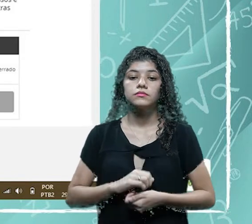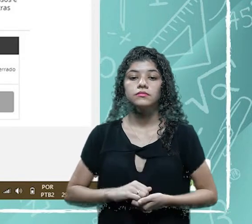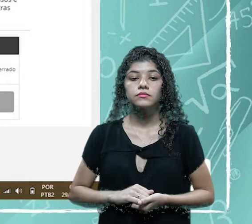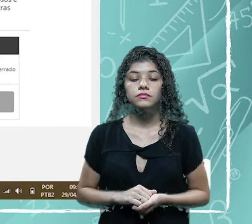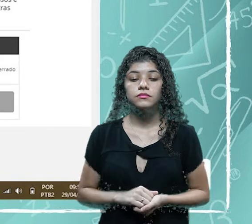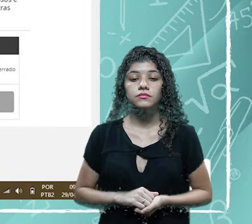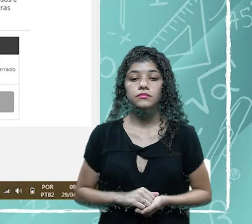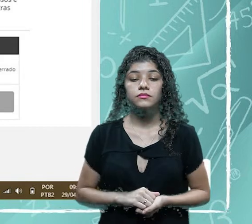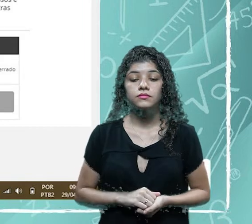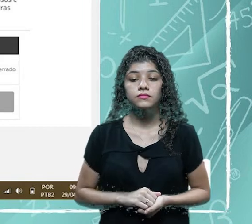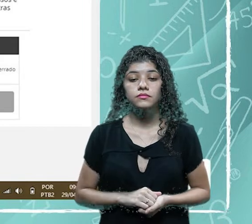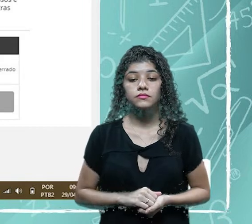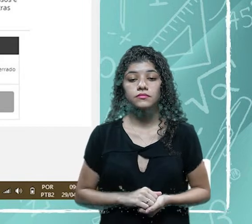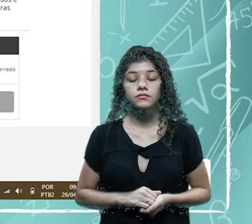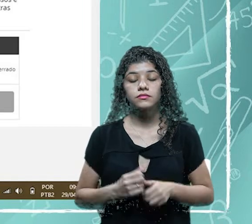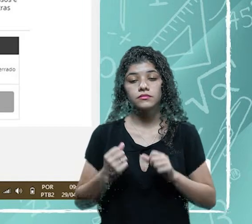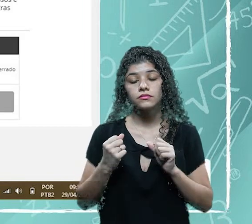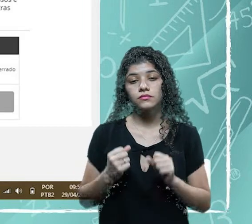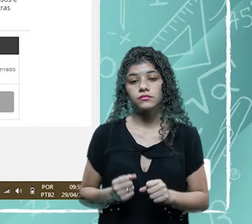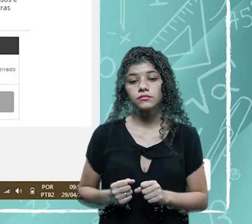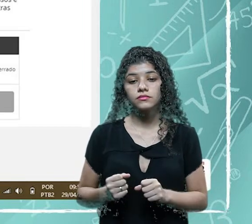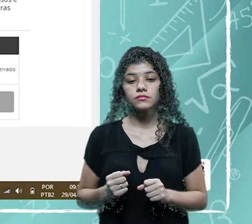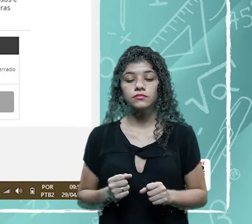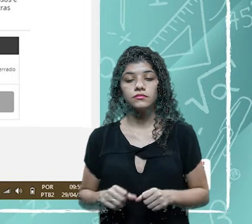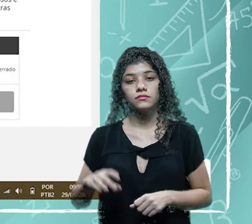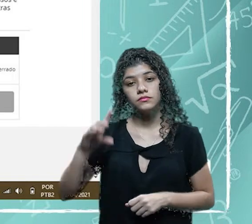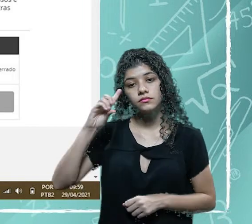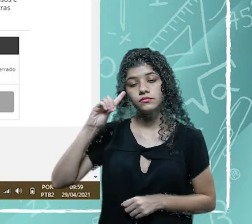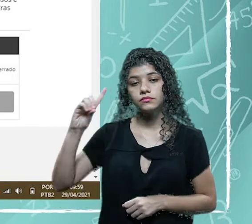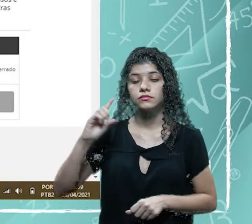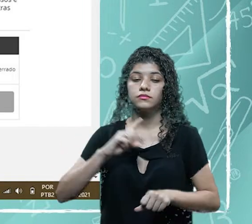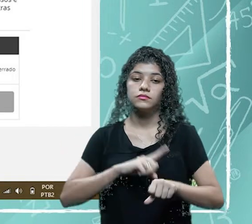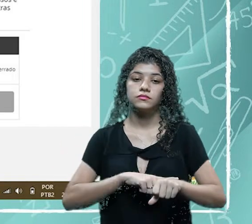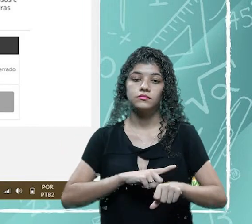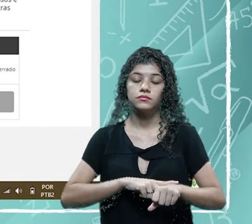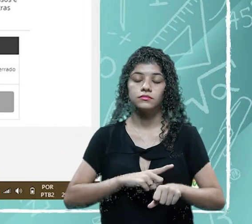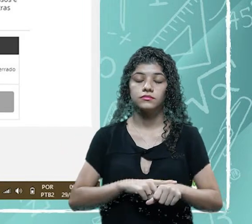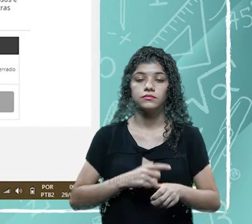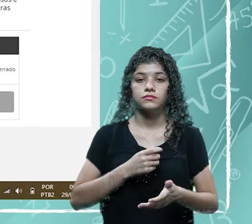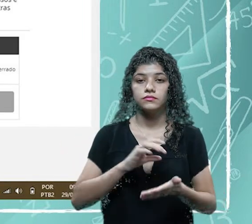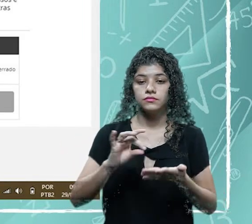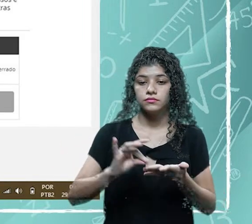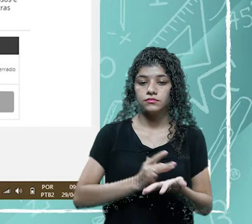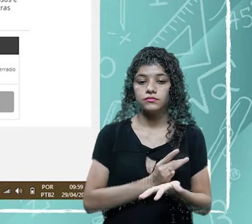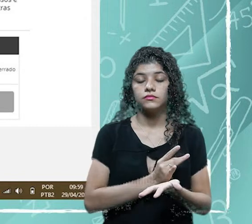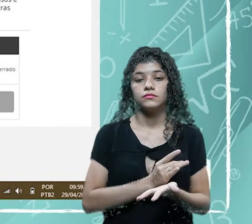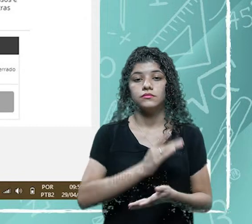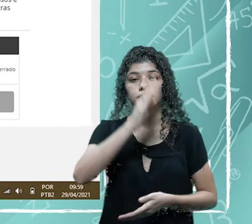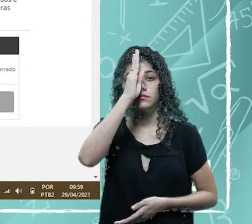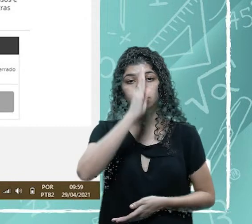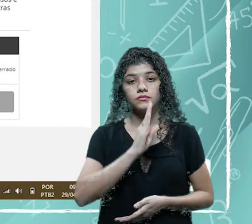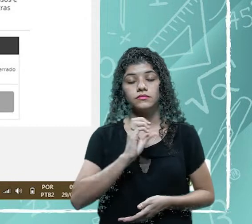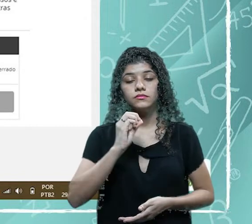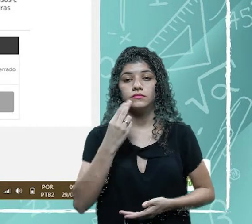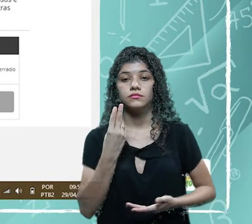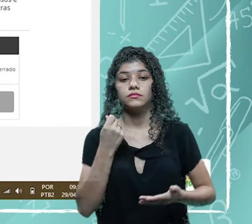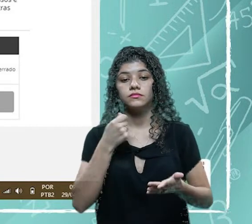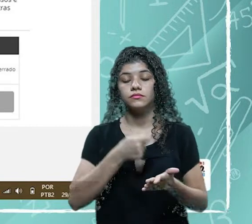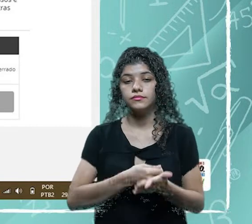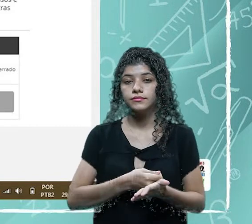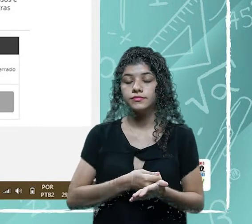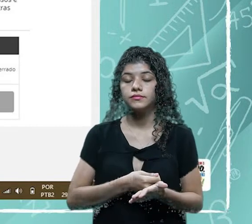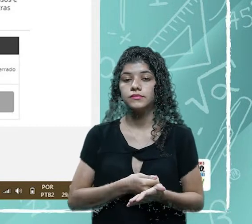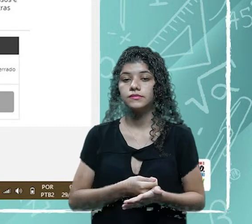e do bem-estar então aqui agente possibilita de botar a data o horário a inscrição se ele é gratuito